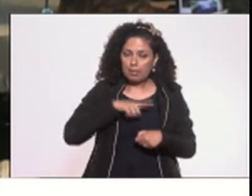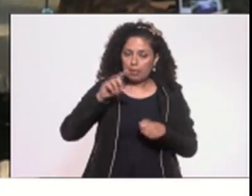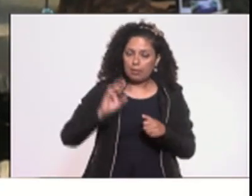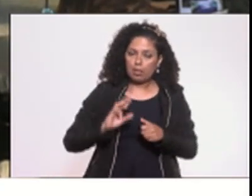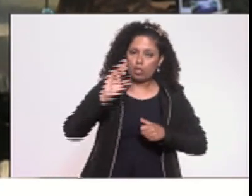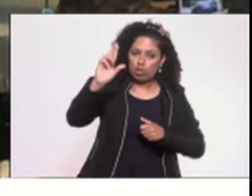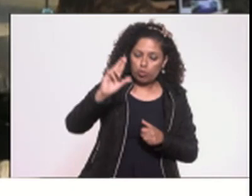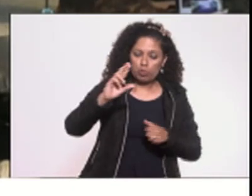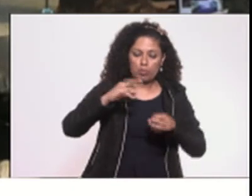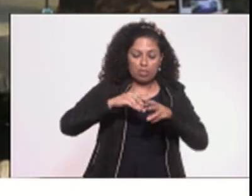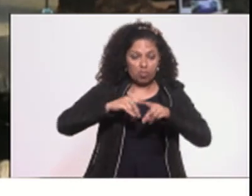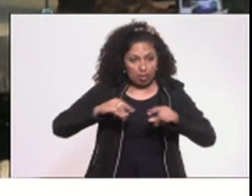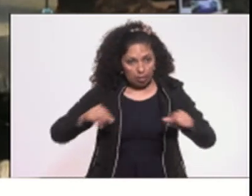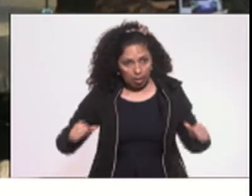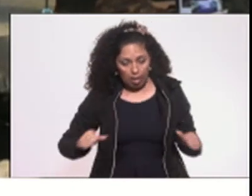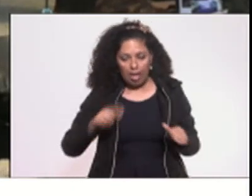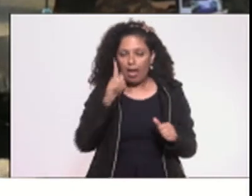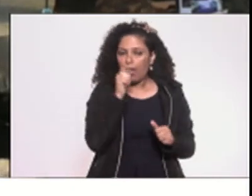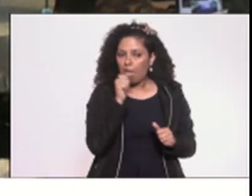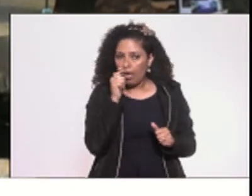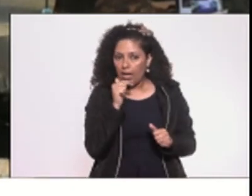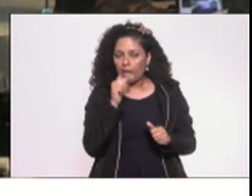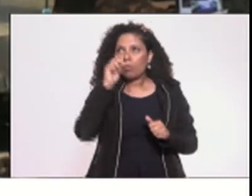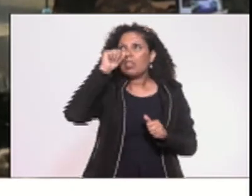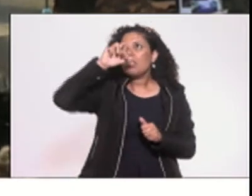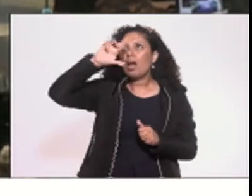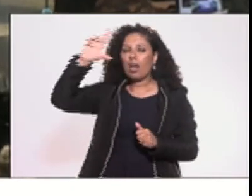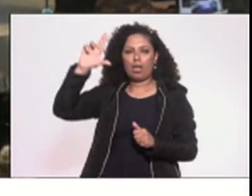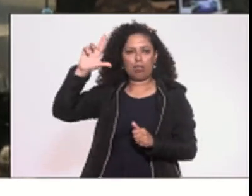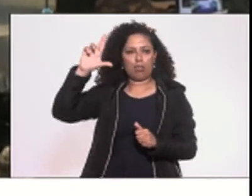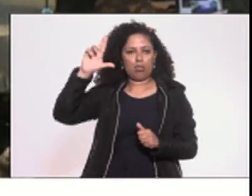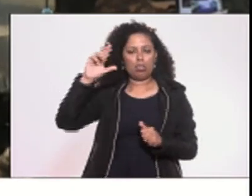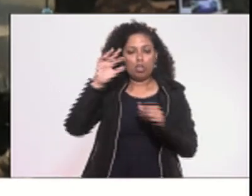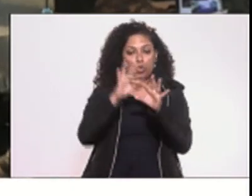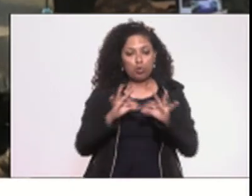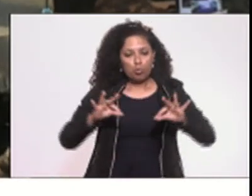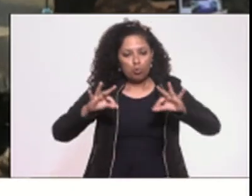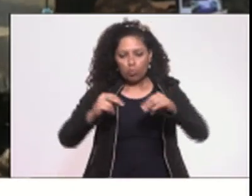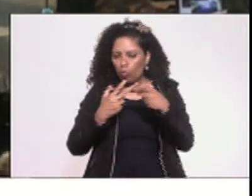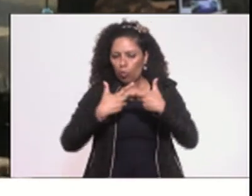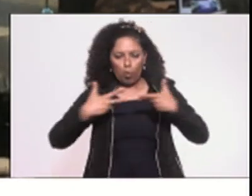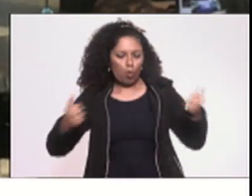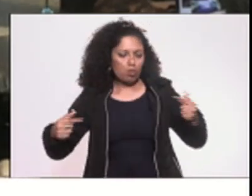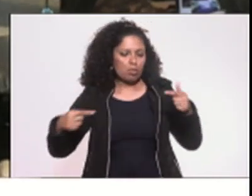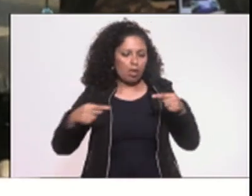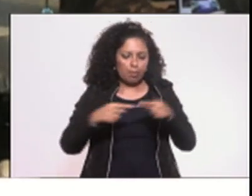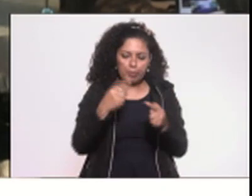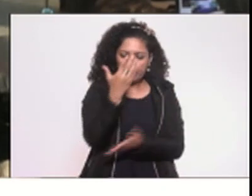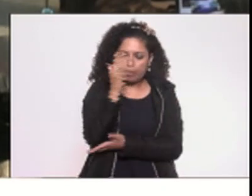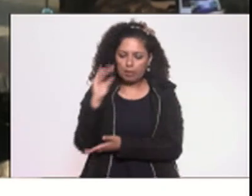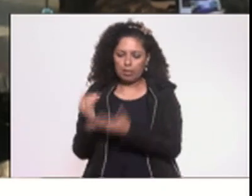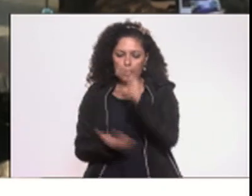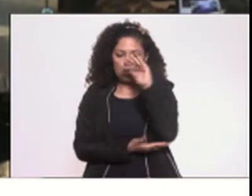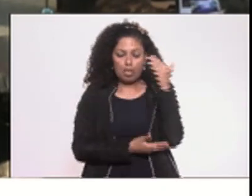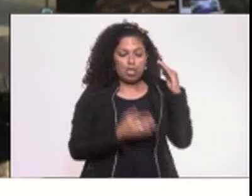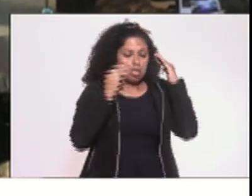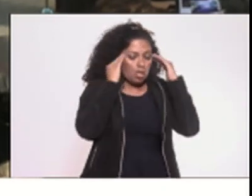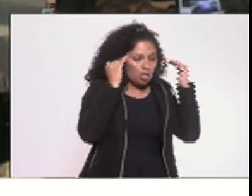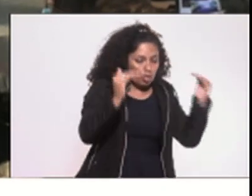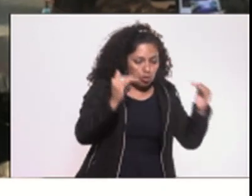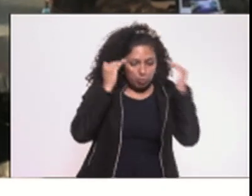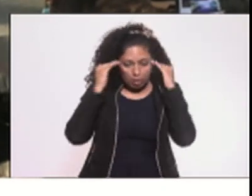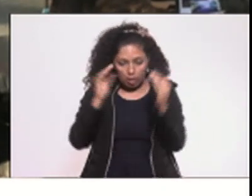responsável do solo, água e ar, e os demais recursos naturais, respeitando as relações sociais e culturais.